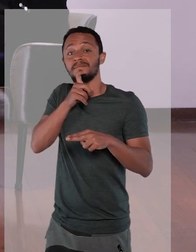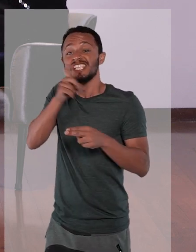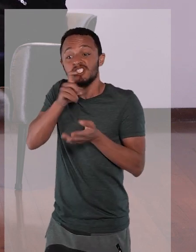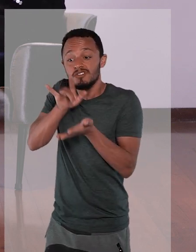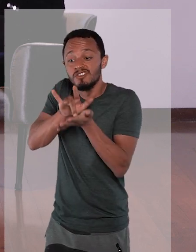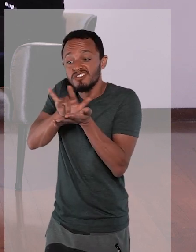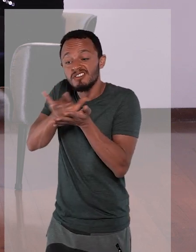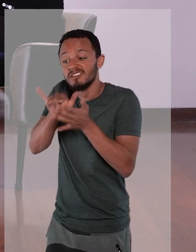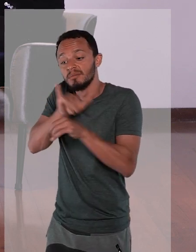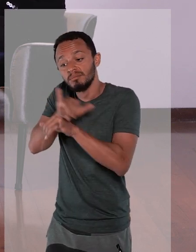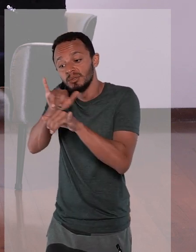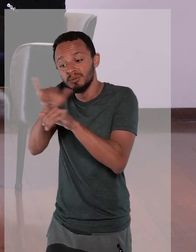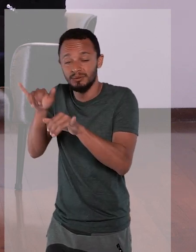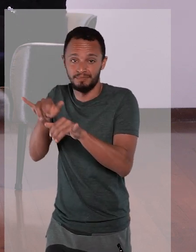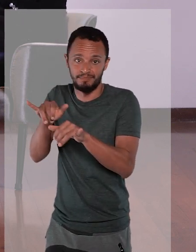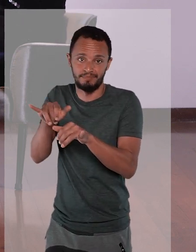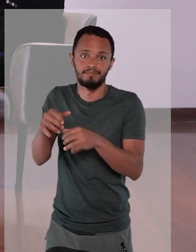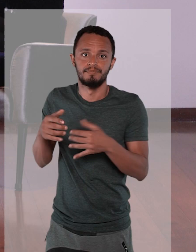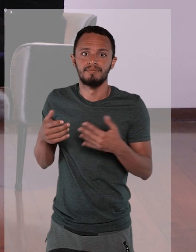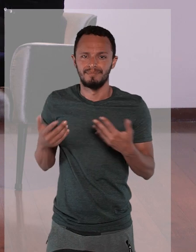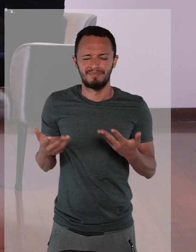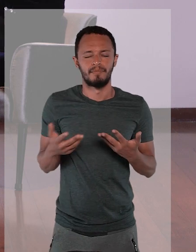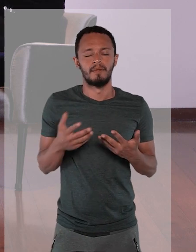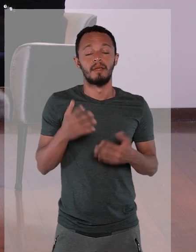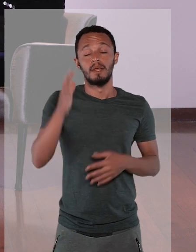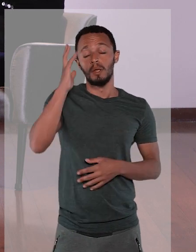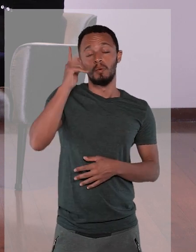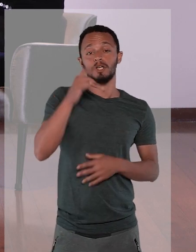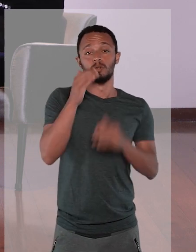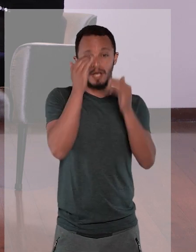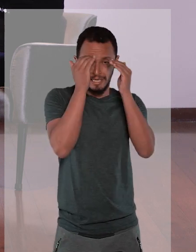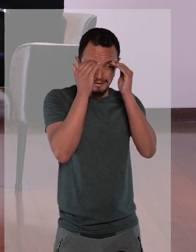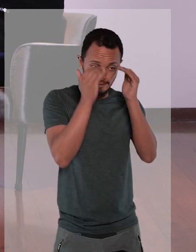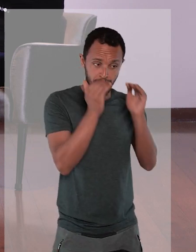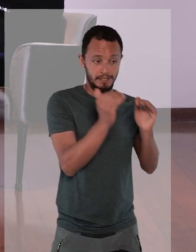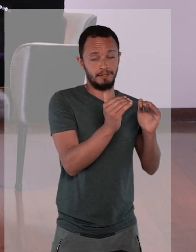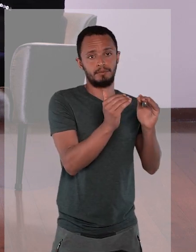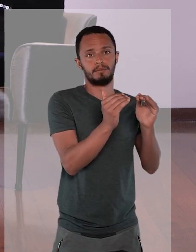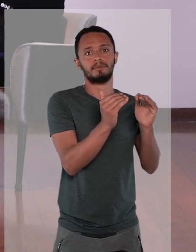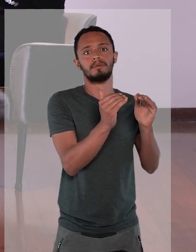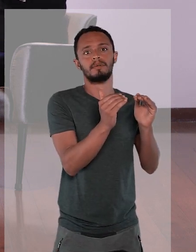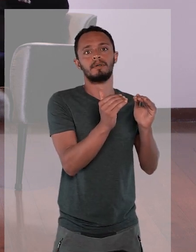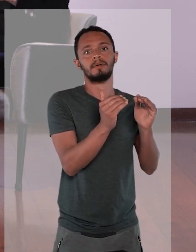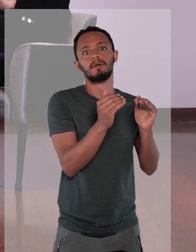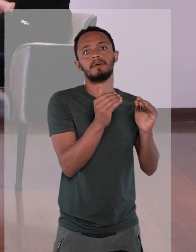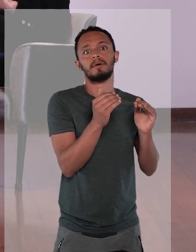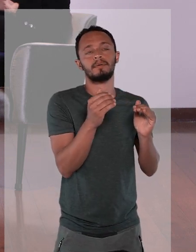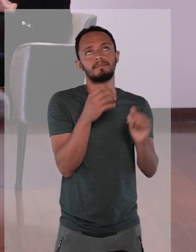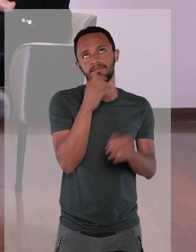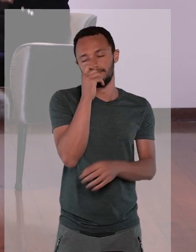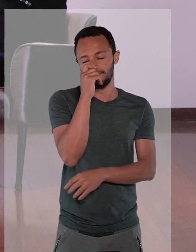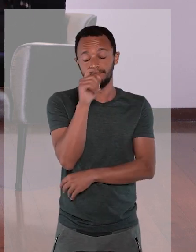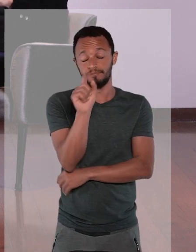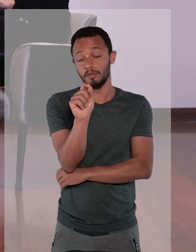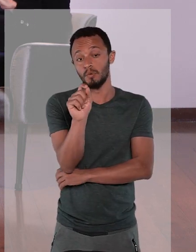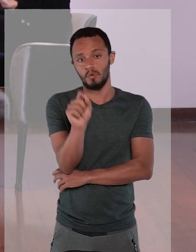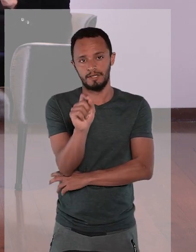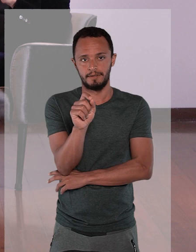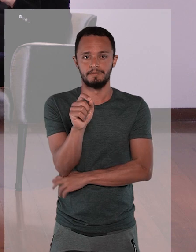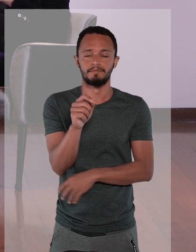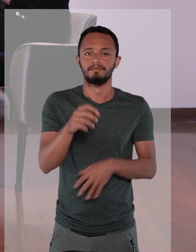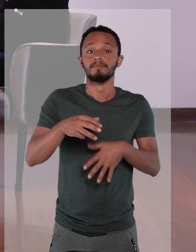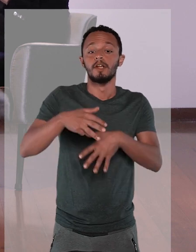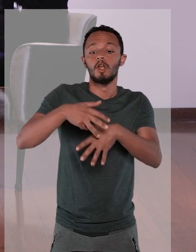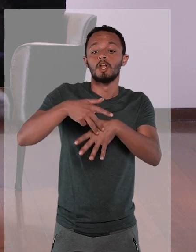respeito a quem fica doente, ou seja, os pais mandavam as crianças para a escola doentes. Sempre isso foi hábito, manda isso.